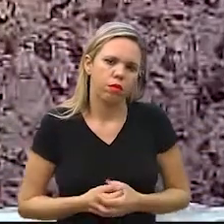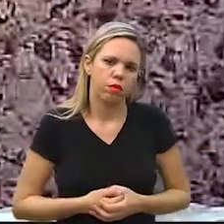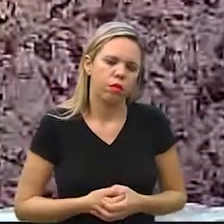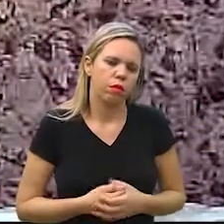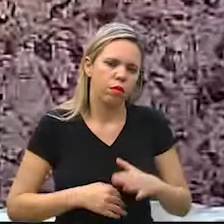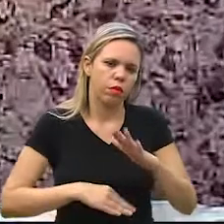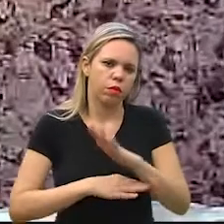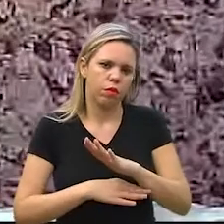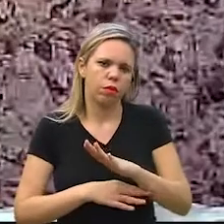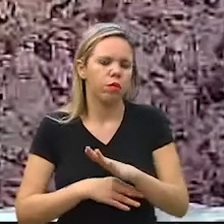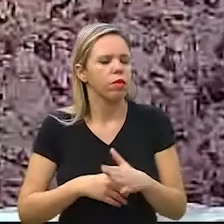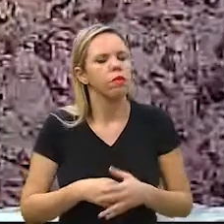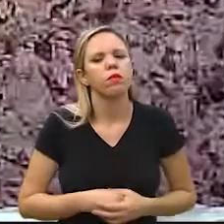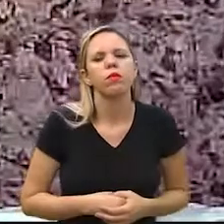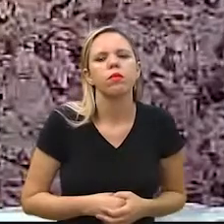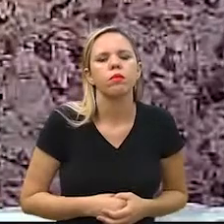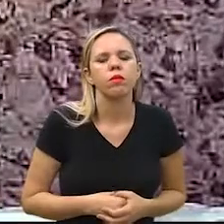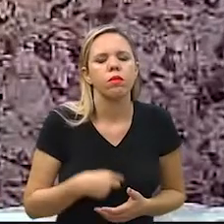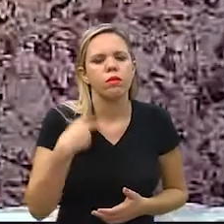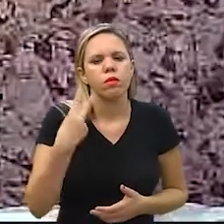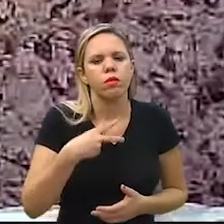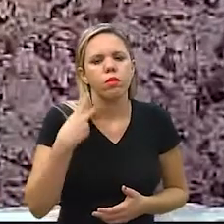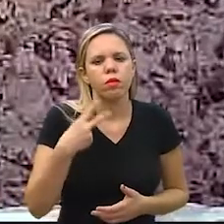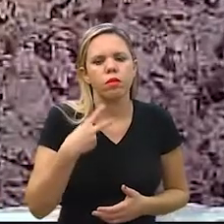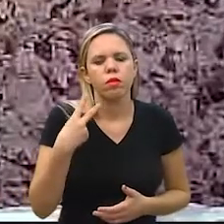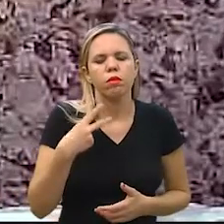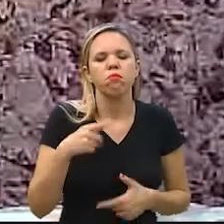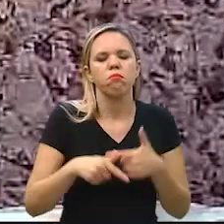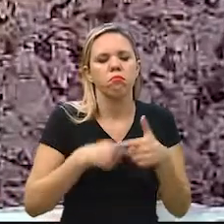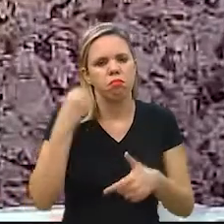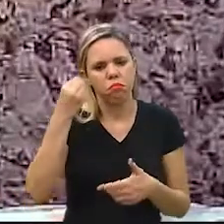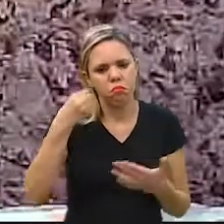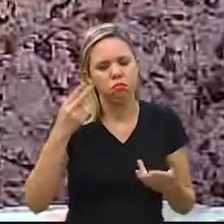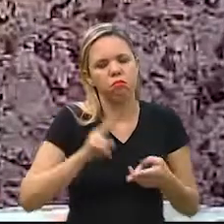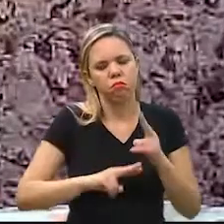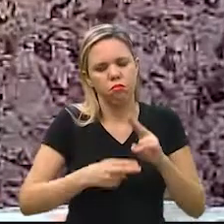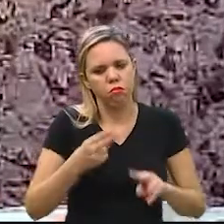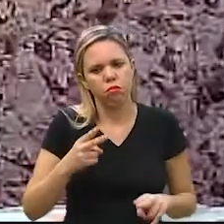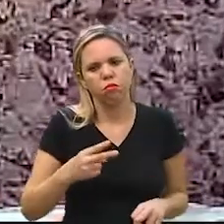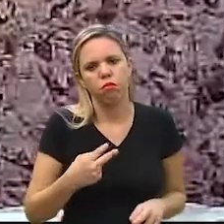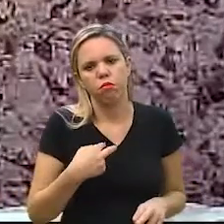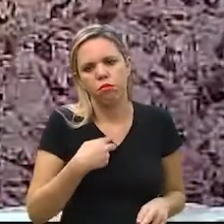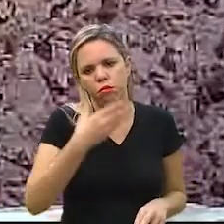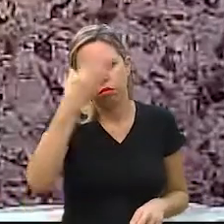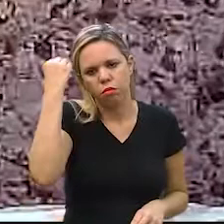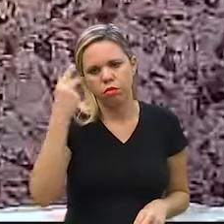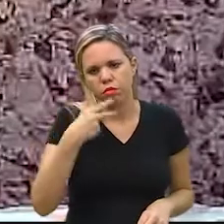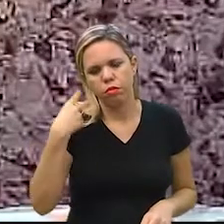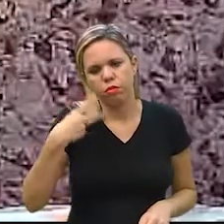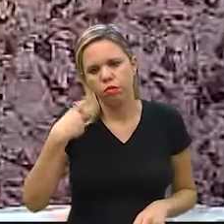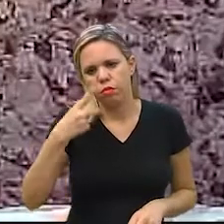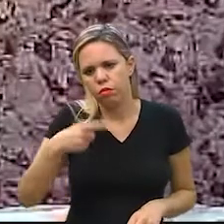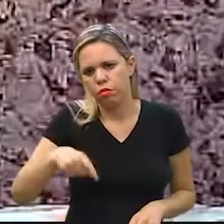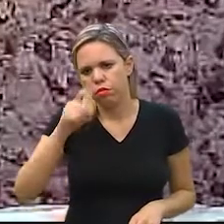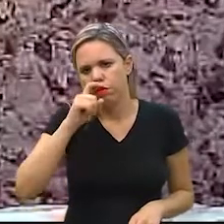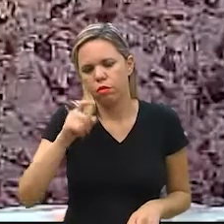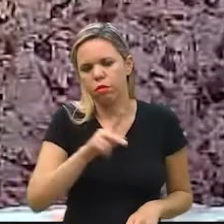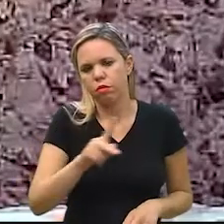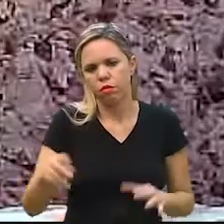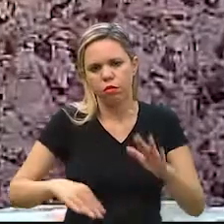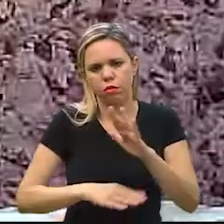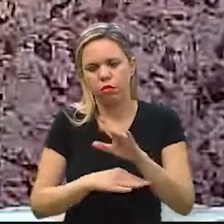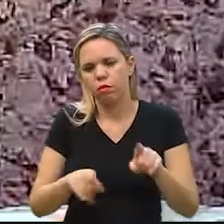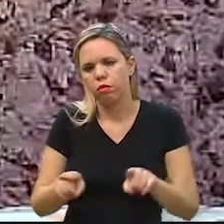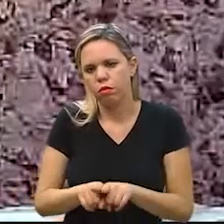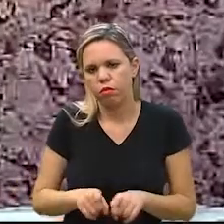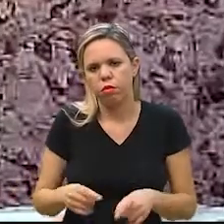da Câmara, é um vereador com muita experiência. Não posso deixar de falar do vereador José Carlos, como presidente da Câmara, que